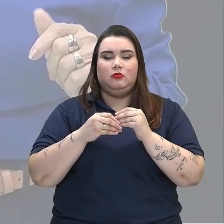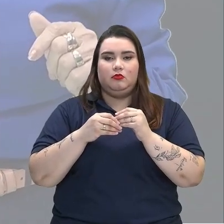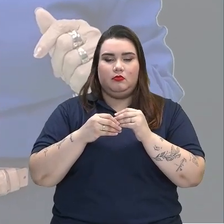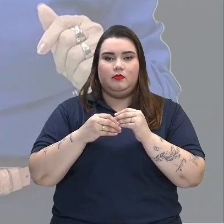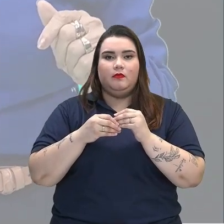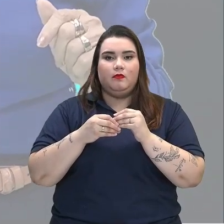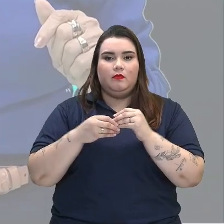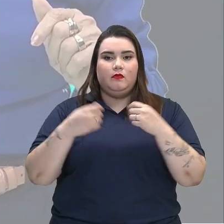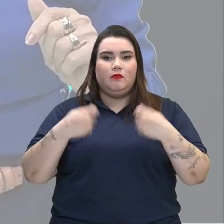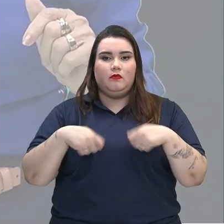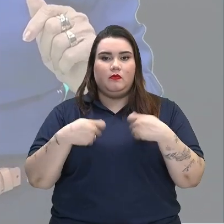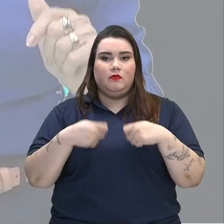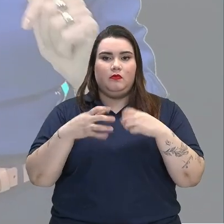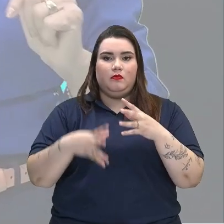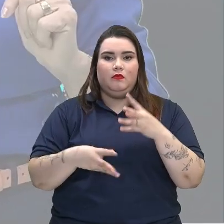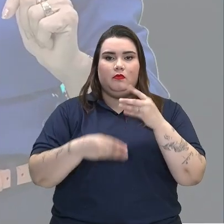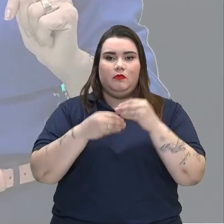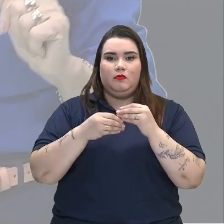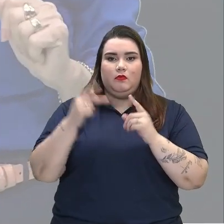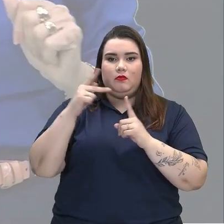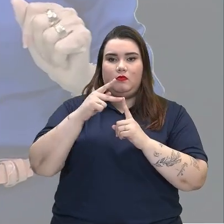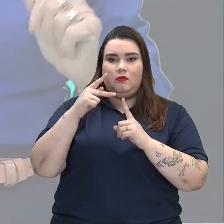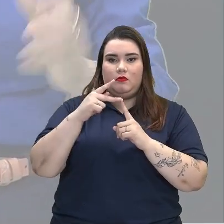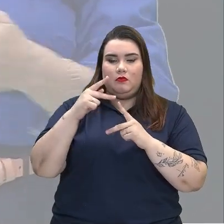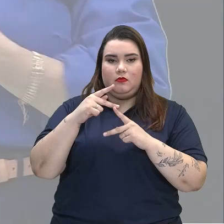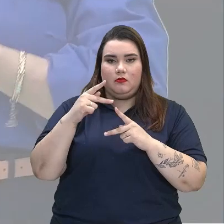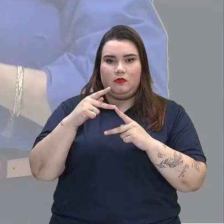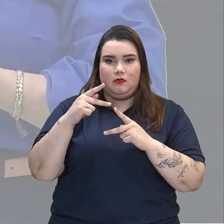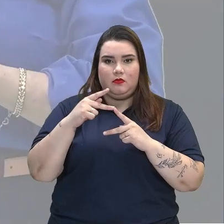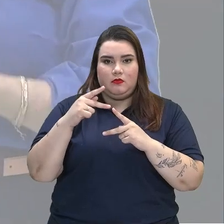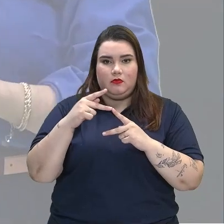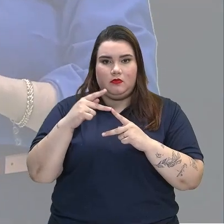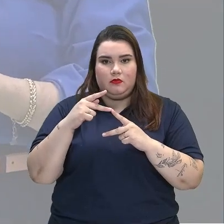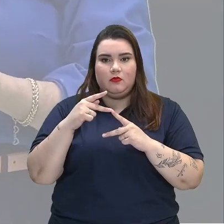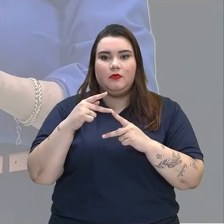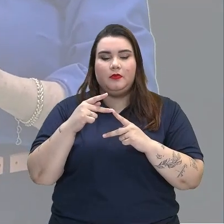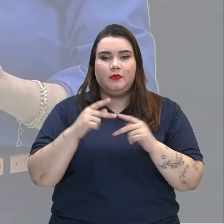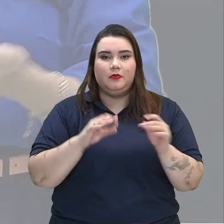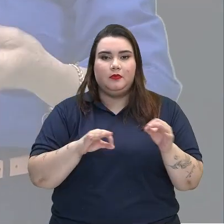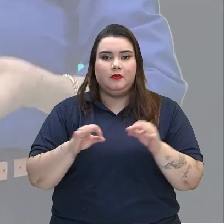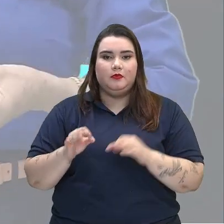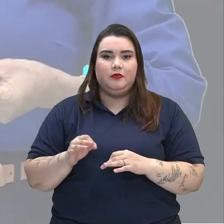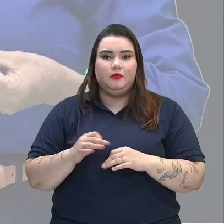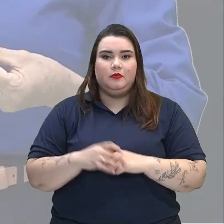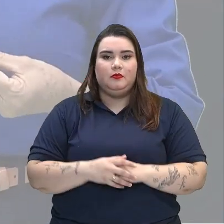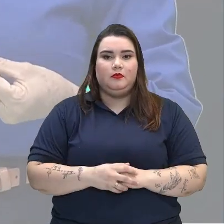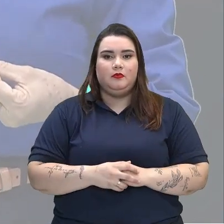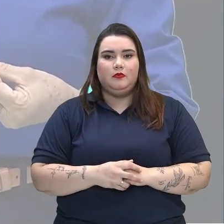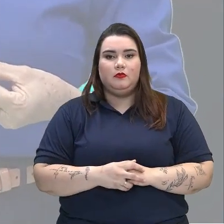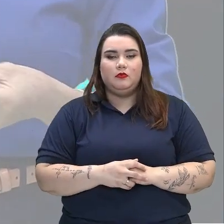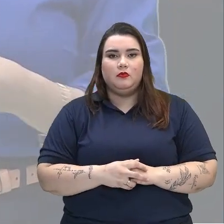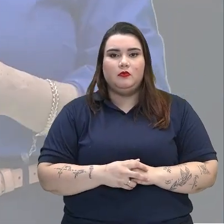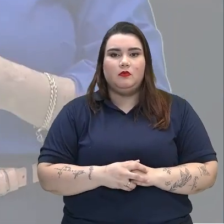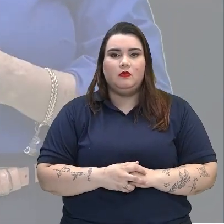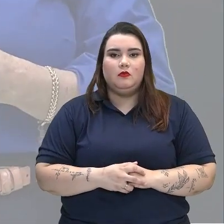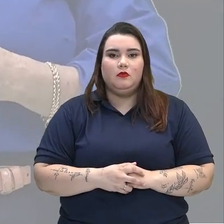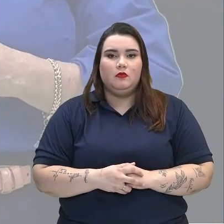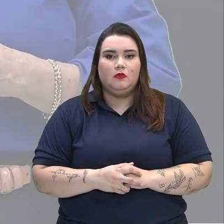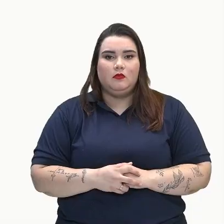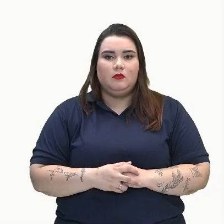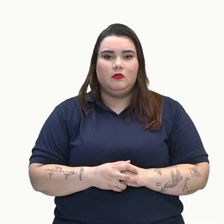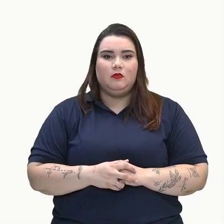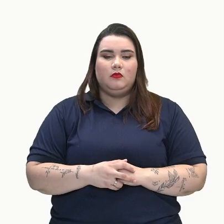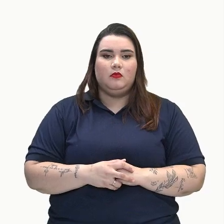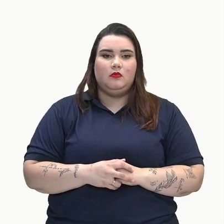vai exigir preposição, certo? Ele vai exigir uma preposição para poder completar o